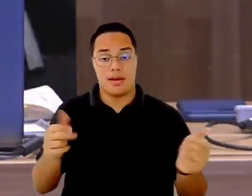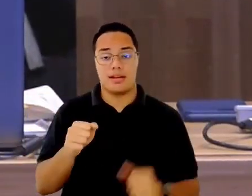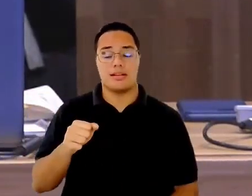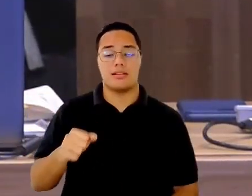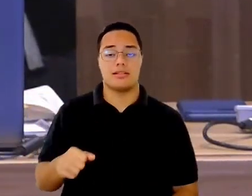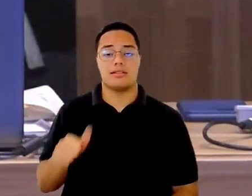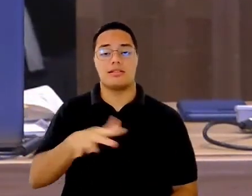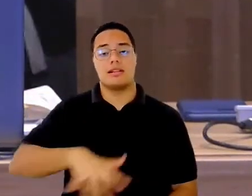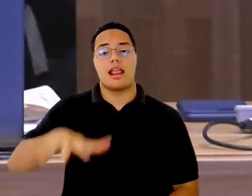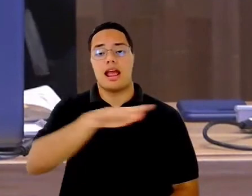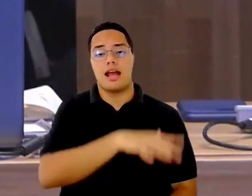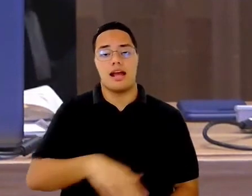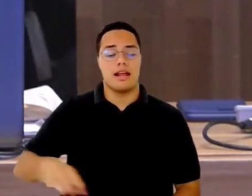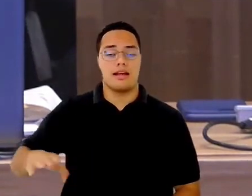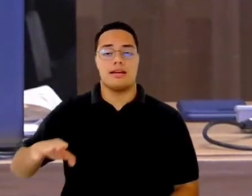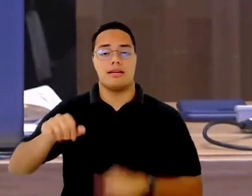urbano.